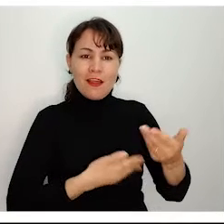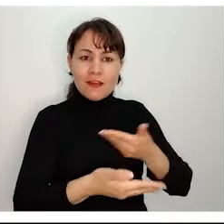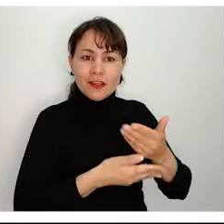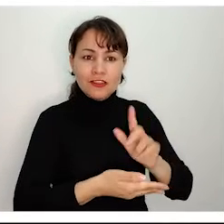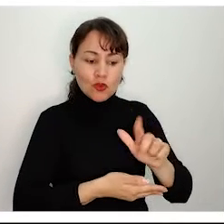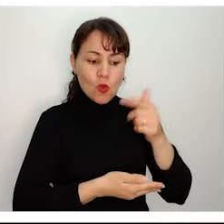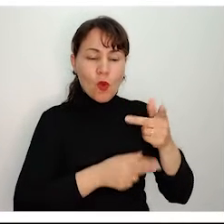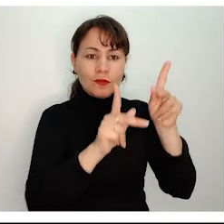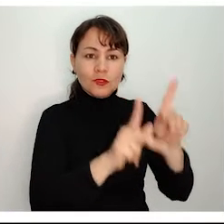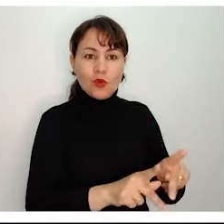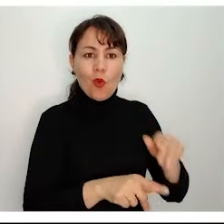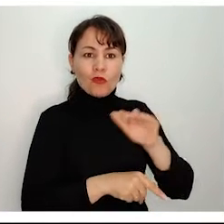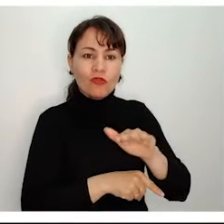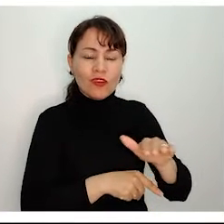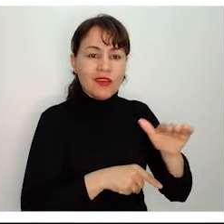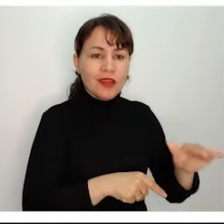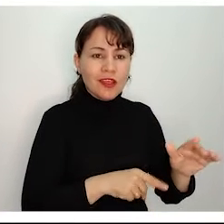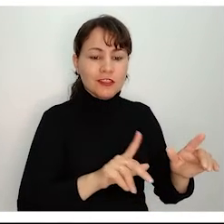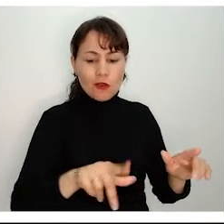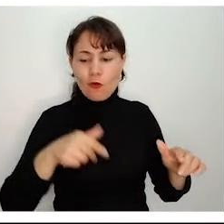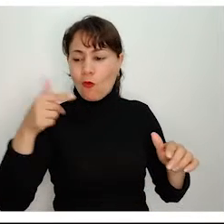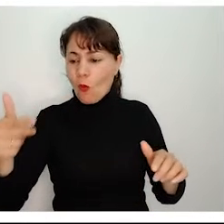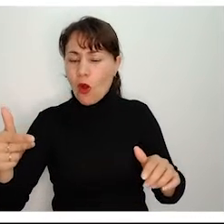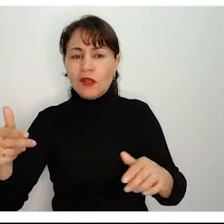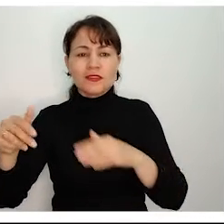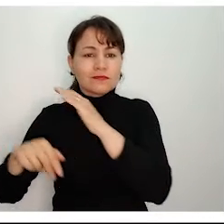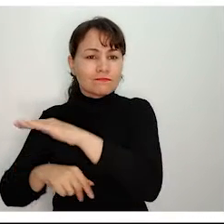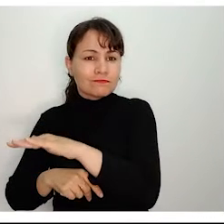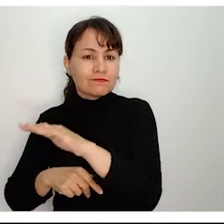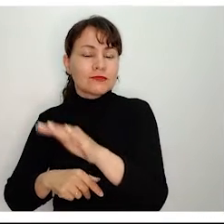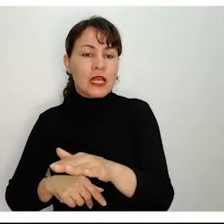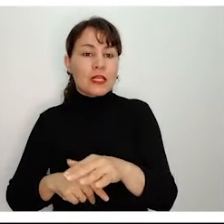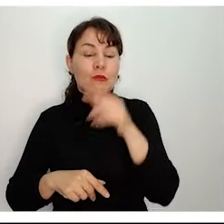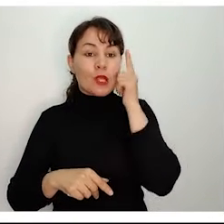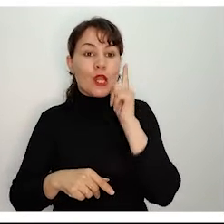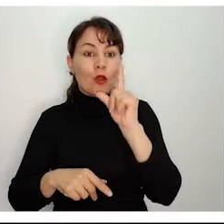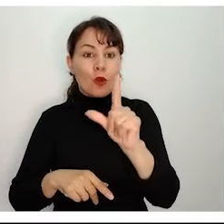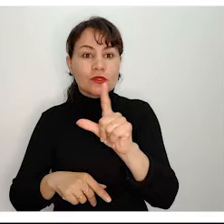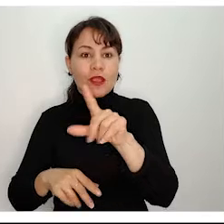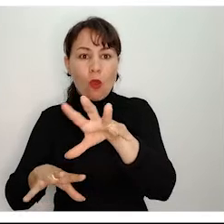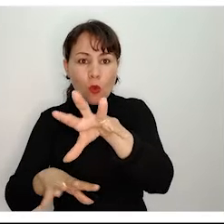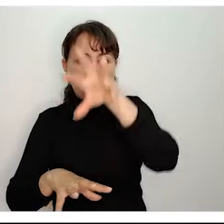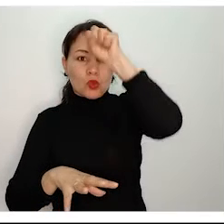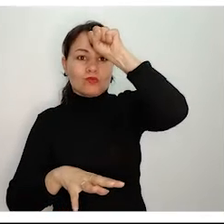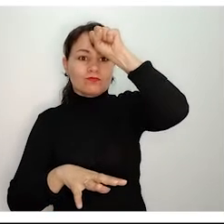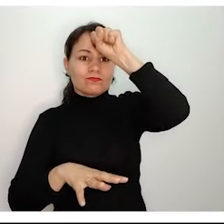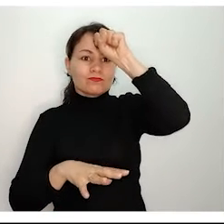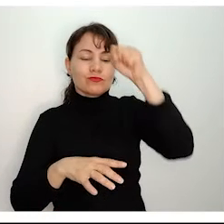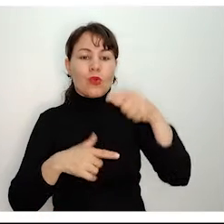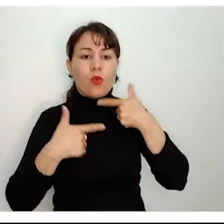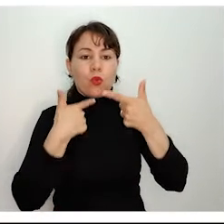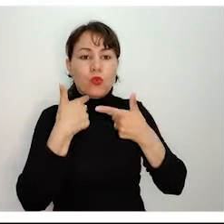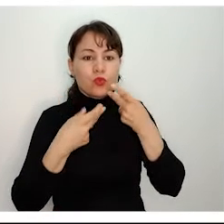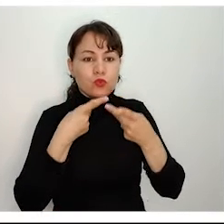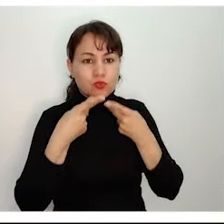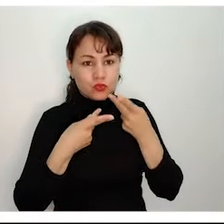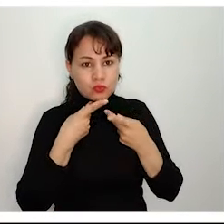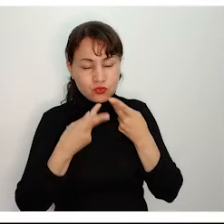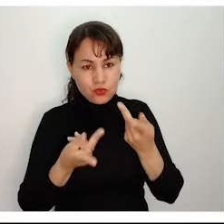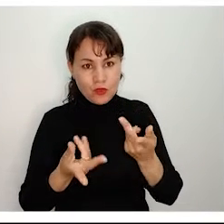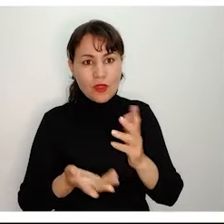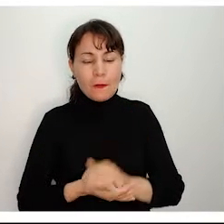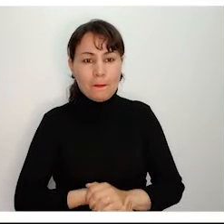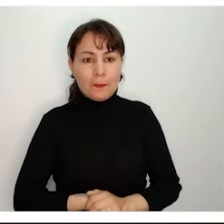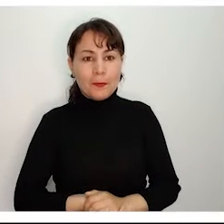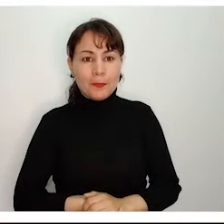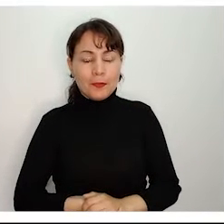com outras pessoas, com outras crianças, com outros adultos, para que ela possa adquirir essa capacidade.